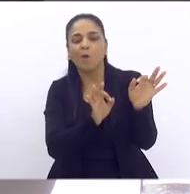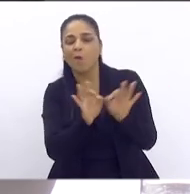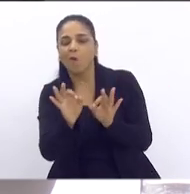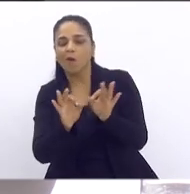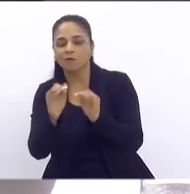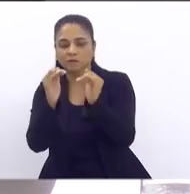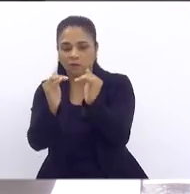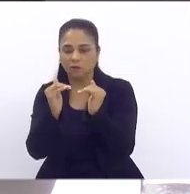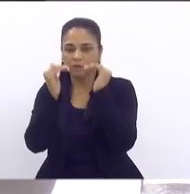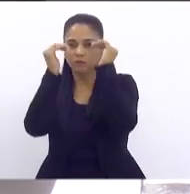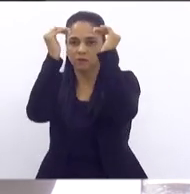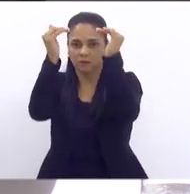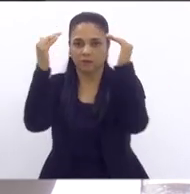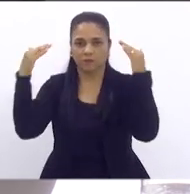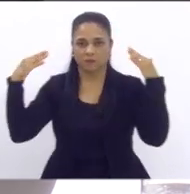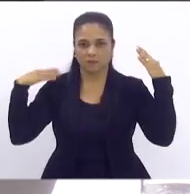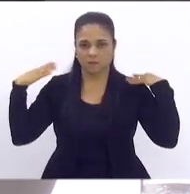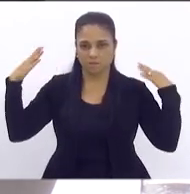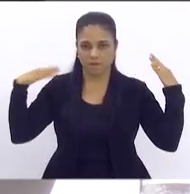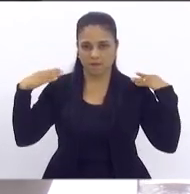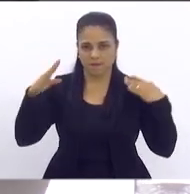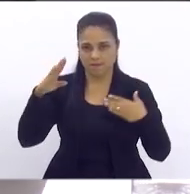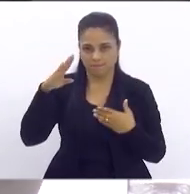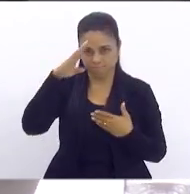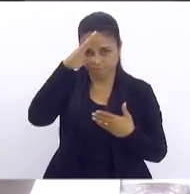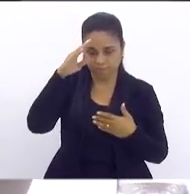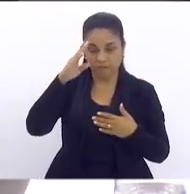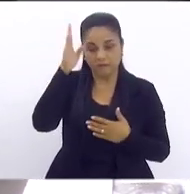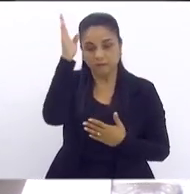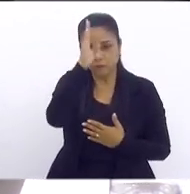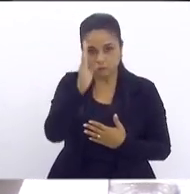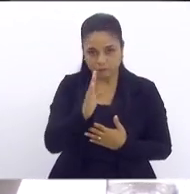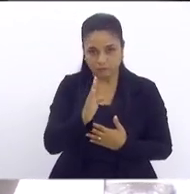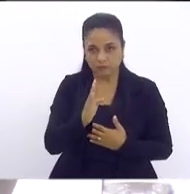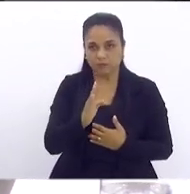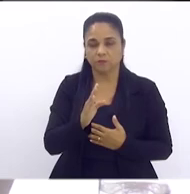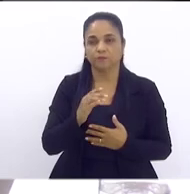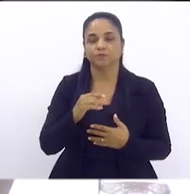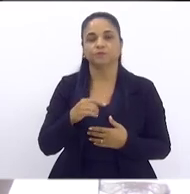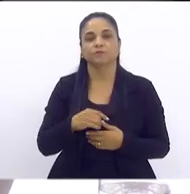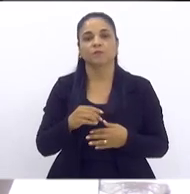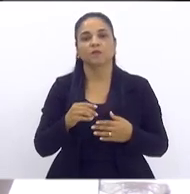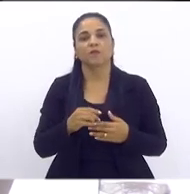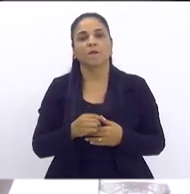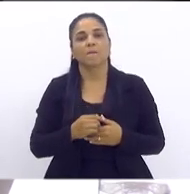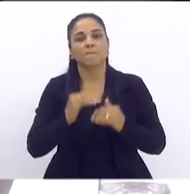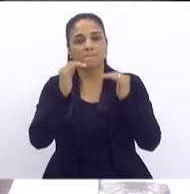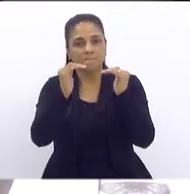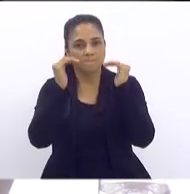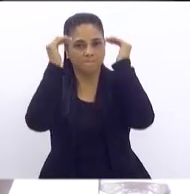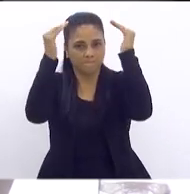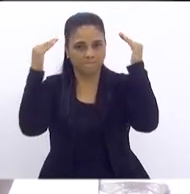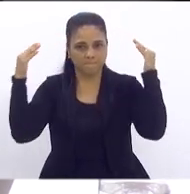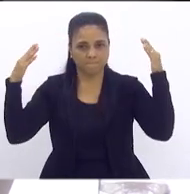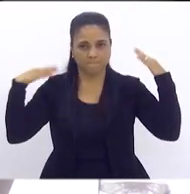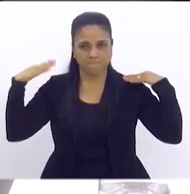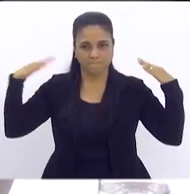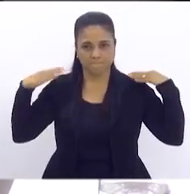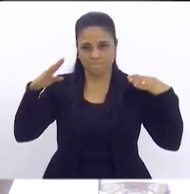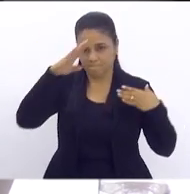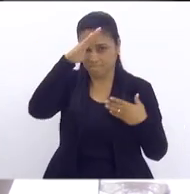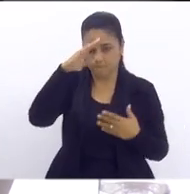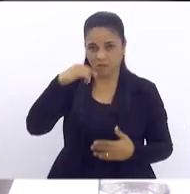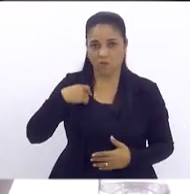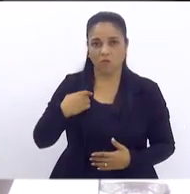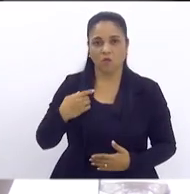autoridade marítima dentro do Brasil. Tá? A autoridade marítima ela é delegada ao